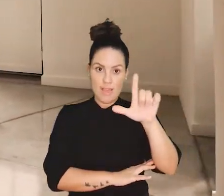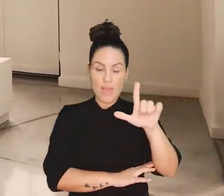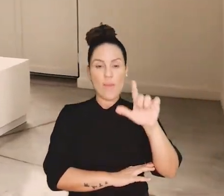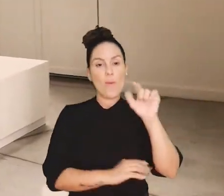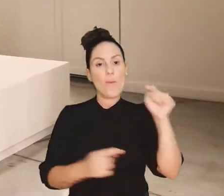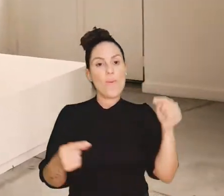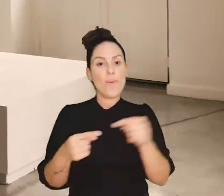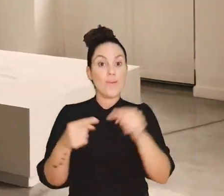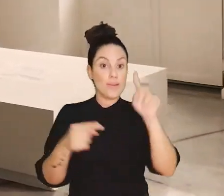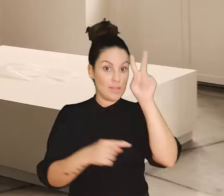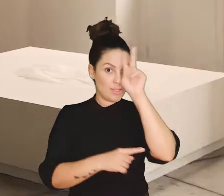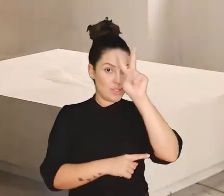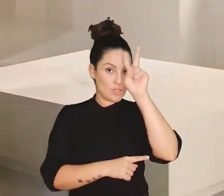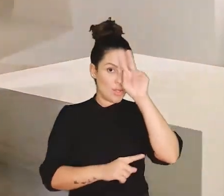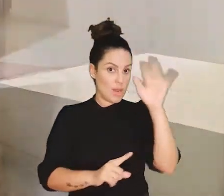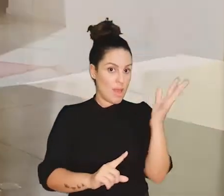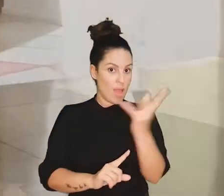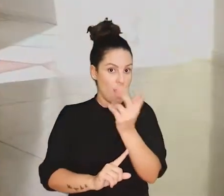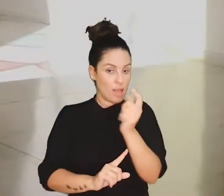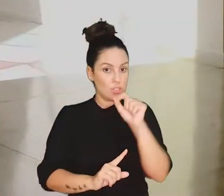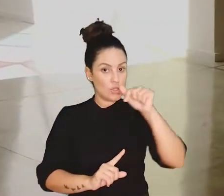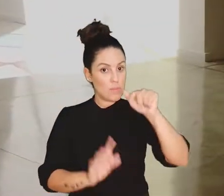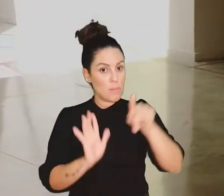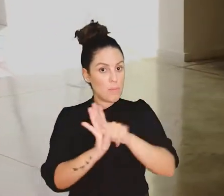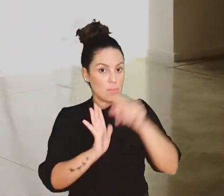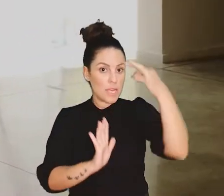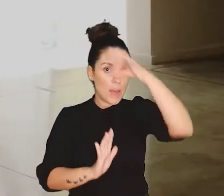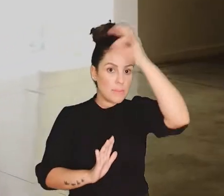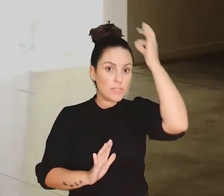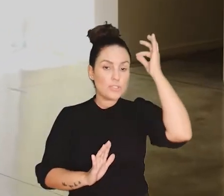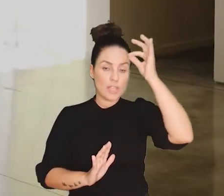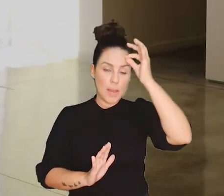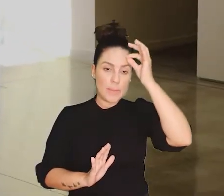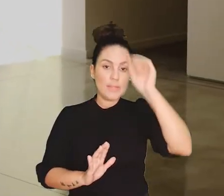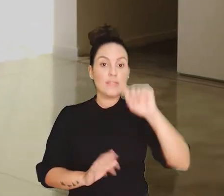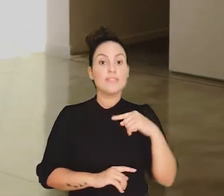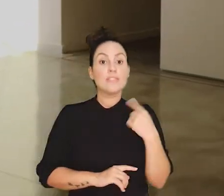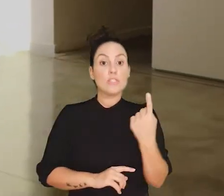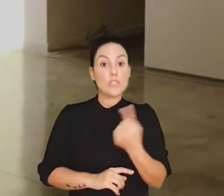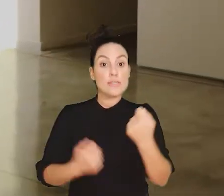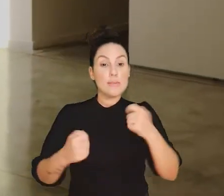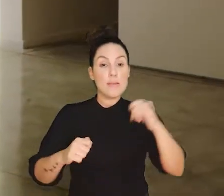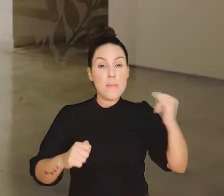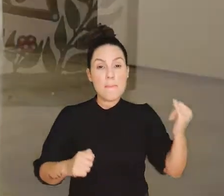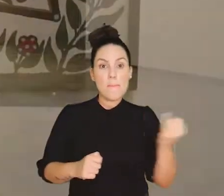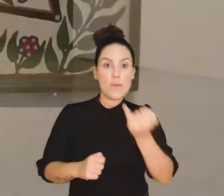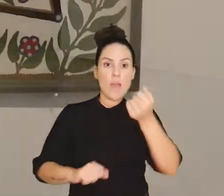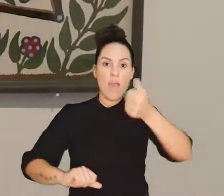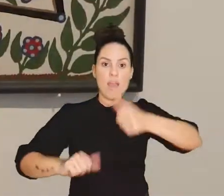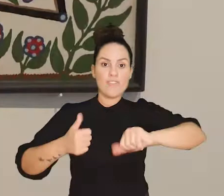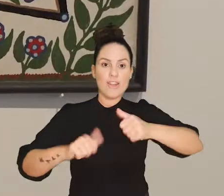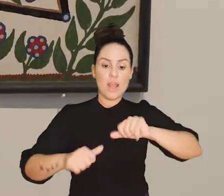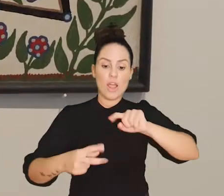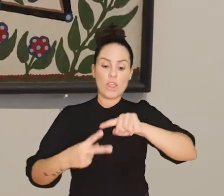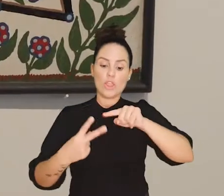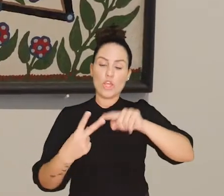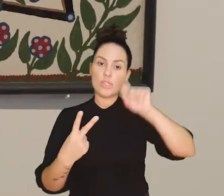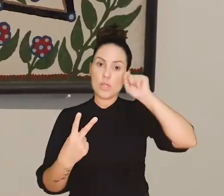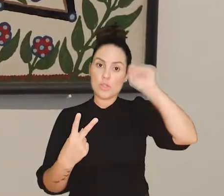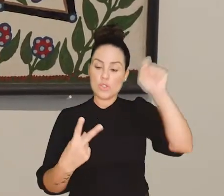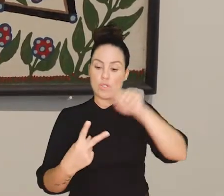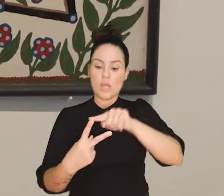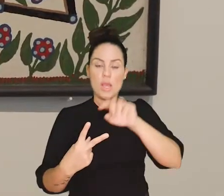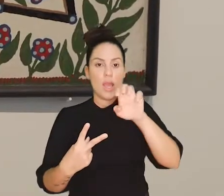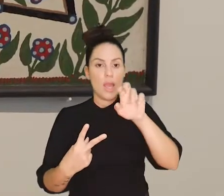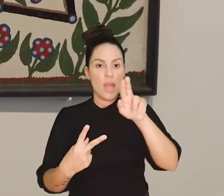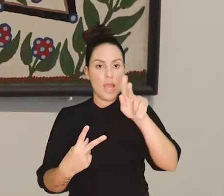arte capixaba poderia ser articulada em torno de 2 artistas, Eupídio Malaquias